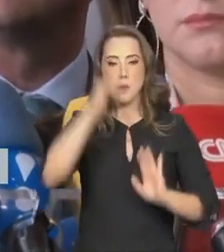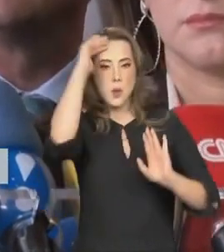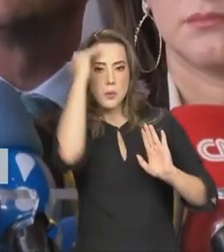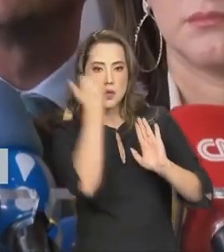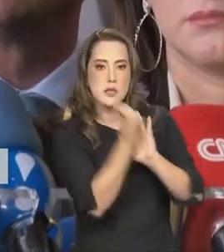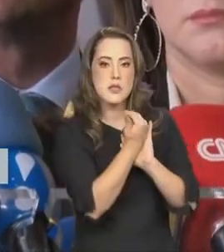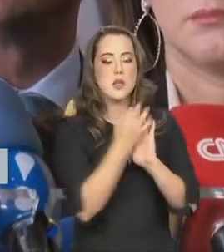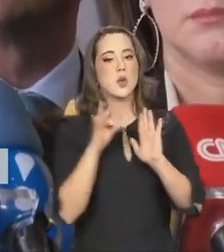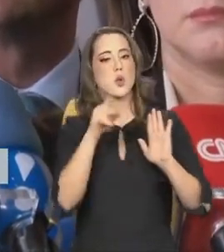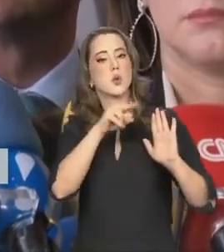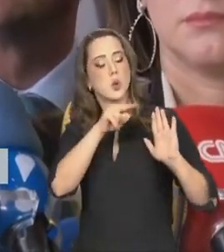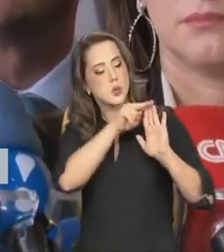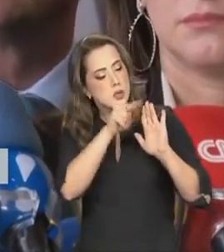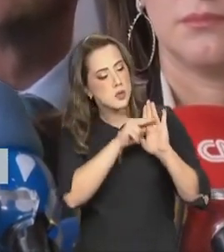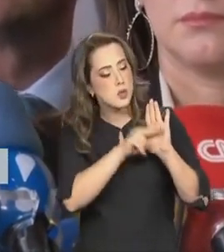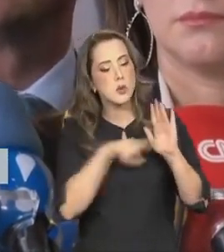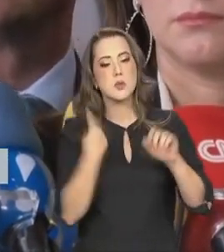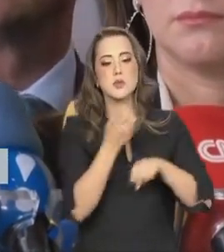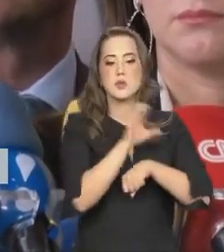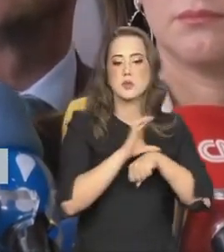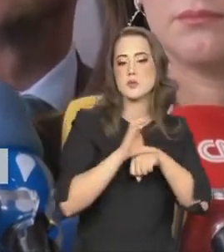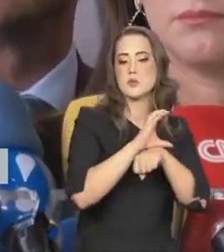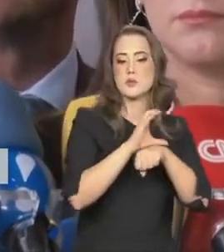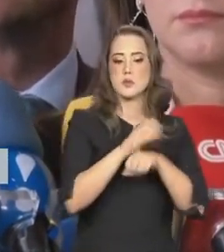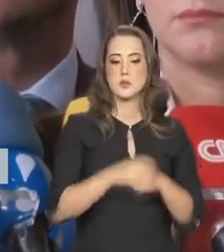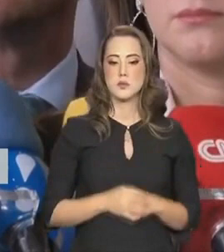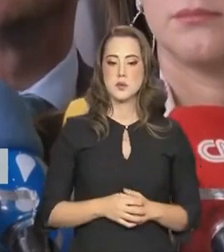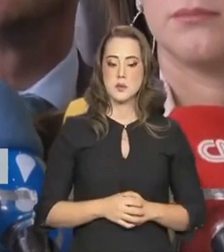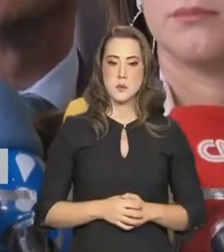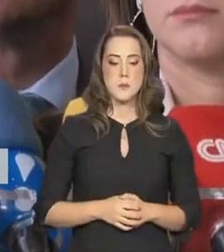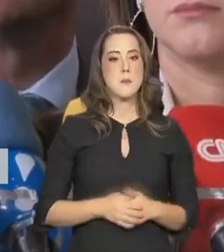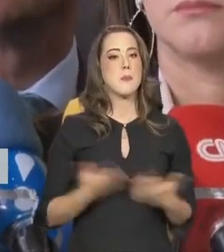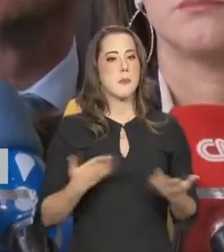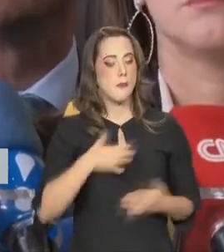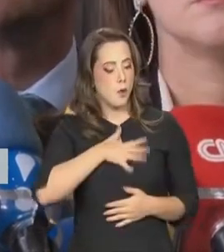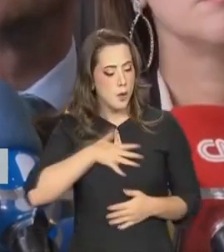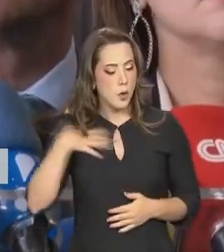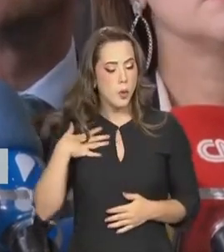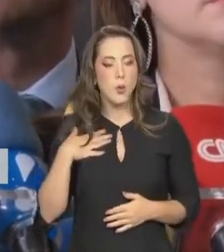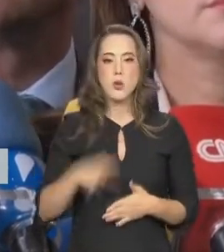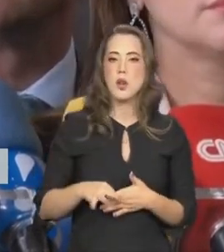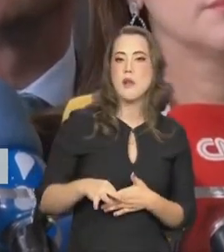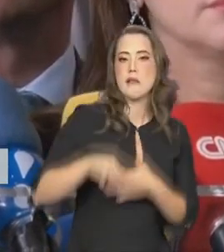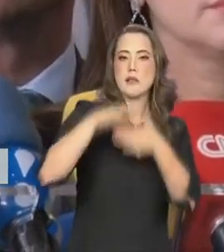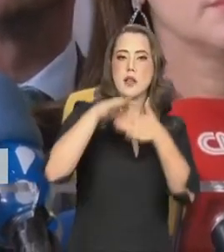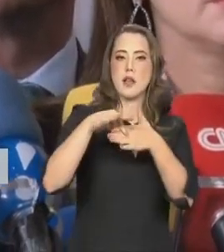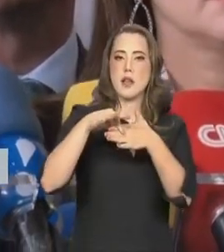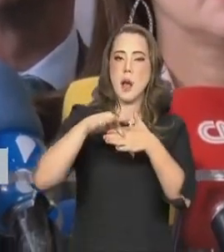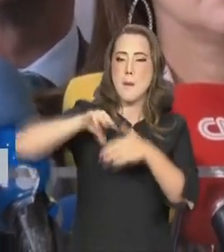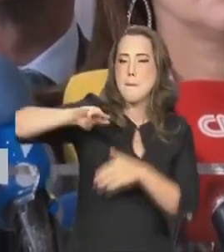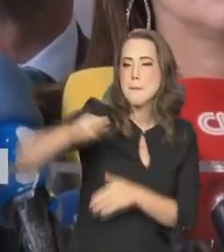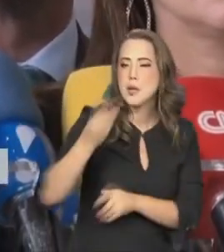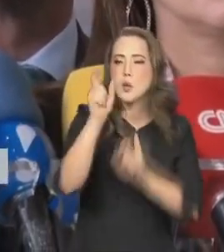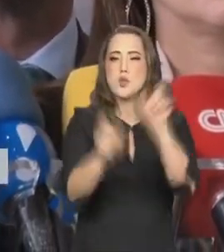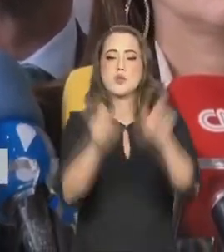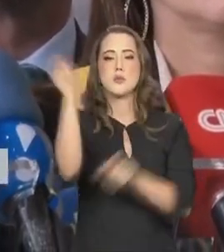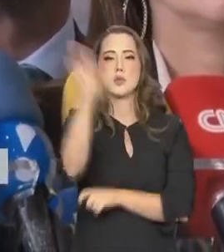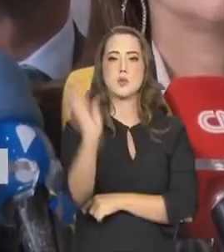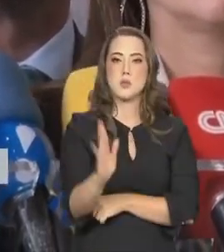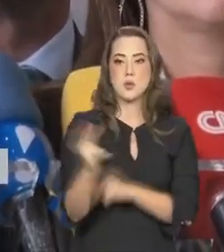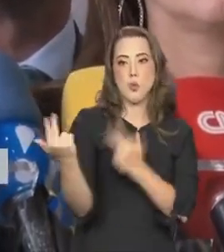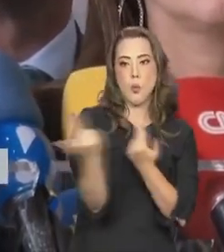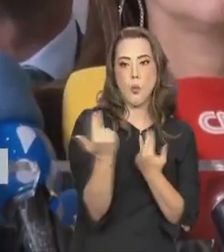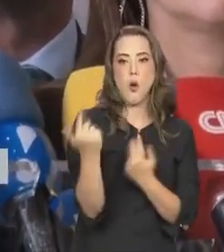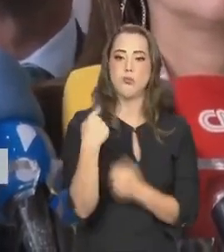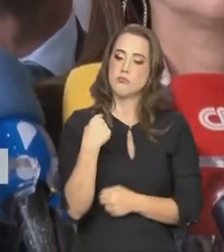mandamentos da nossa Constituição. É uma honra ser o líder de milhões de brasileiros que, como eu,